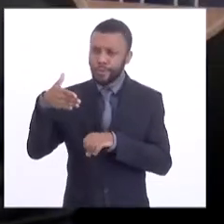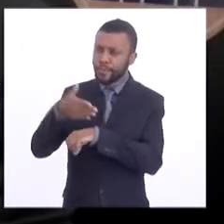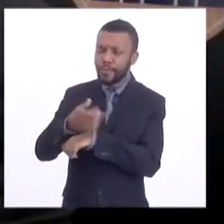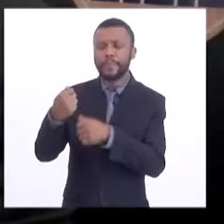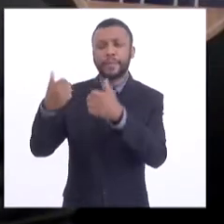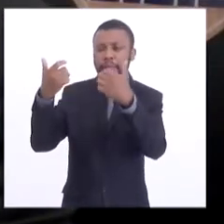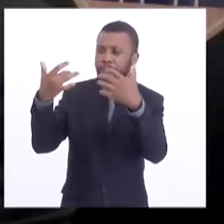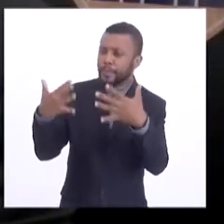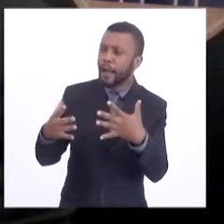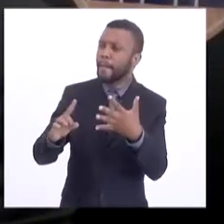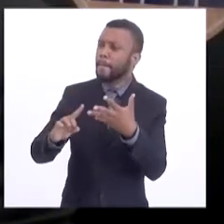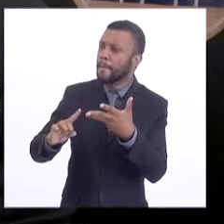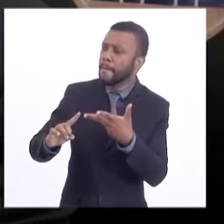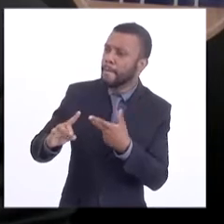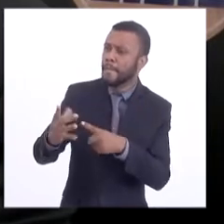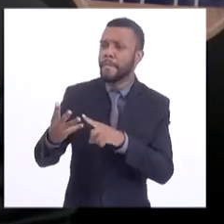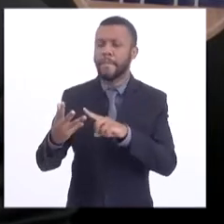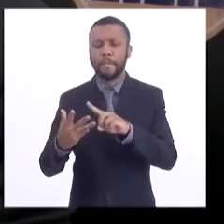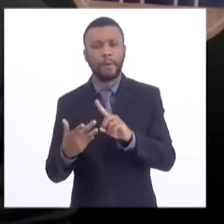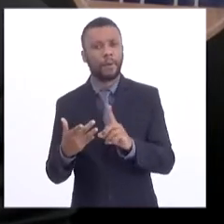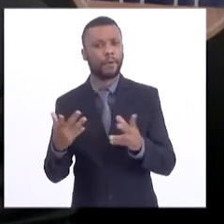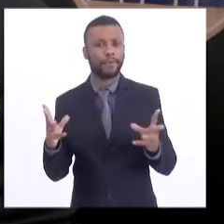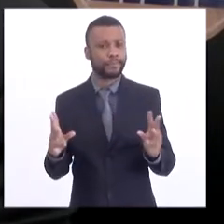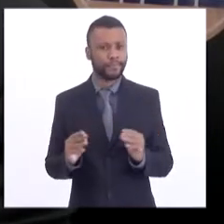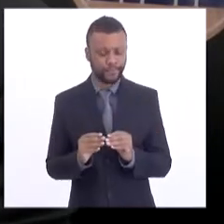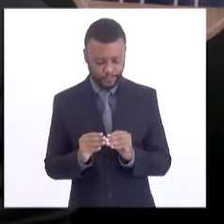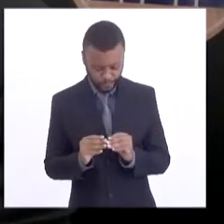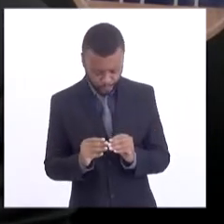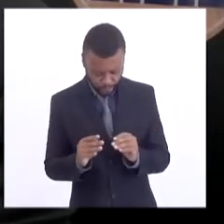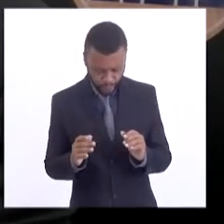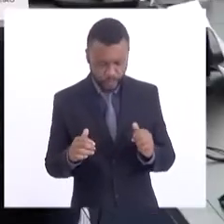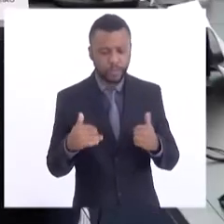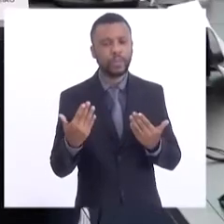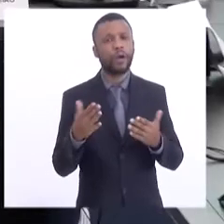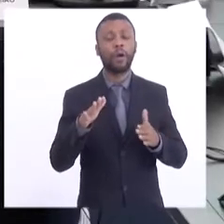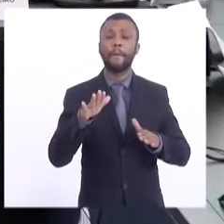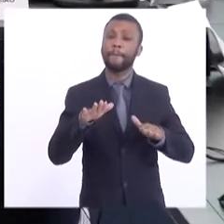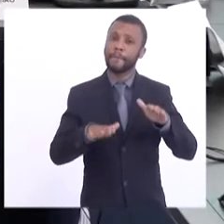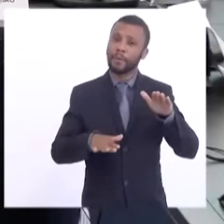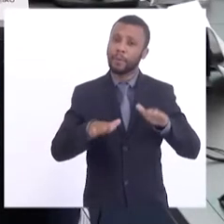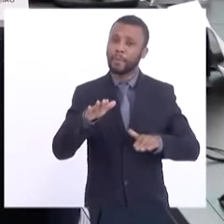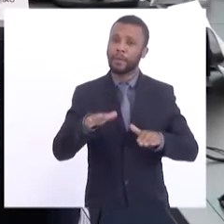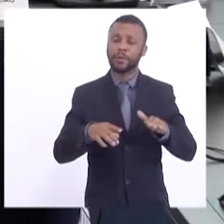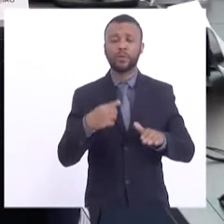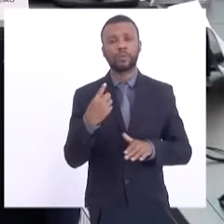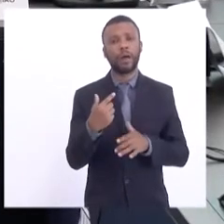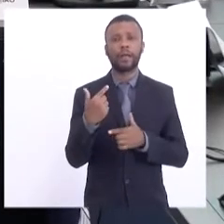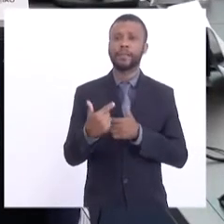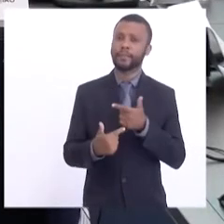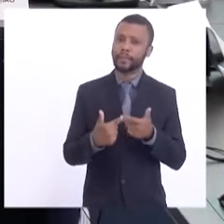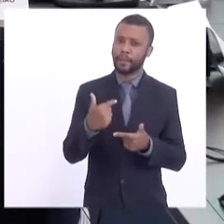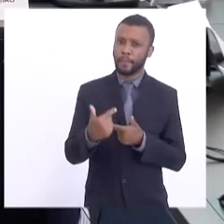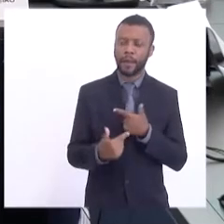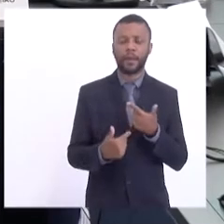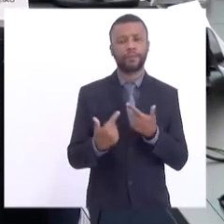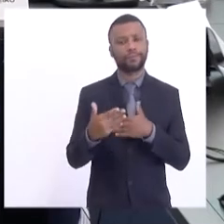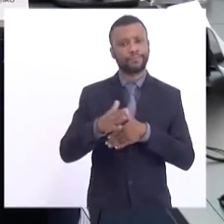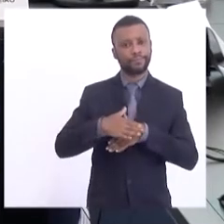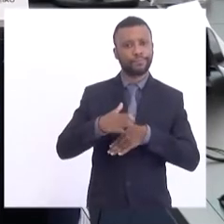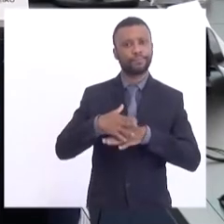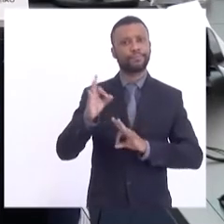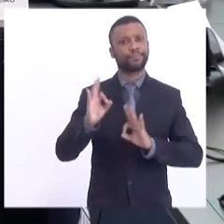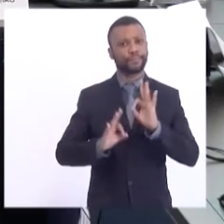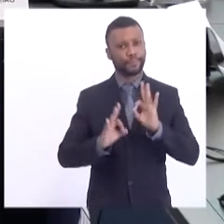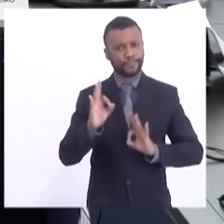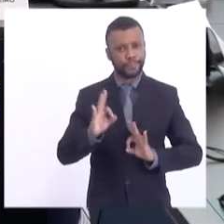satisfação desse atenção então a gente Pelo menos a gente trabalha com aquilo que a gente chama aqui